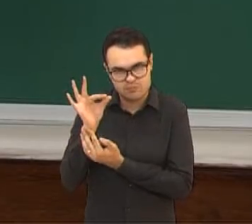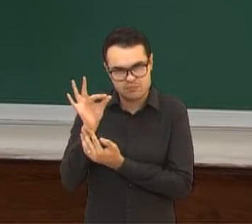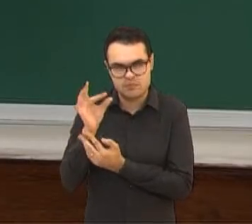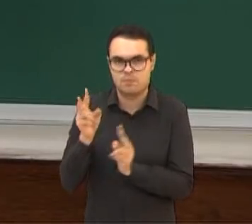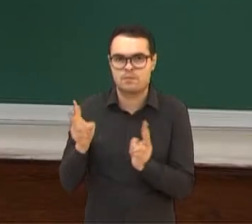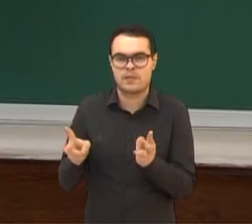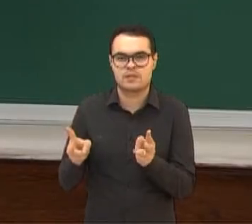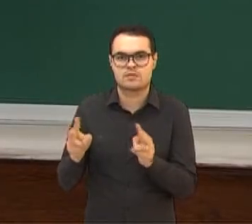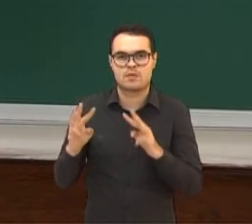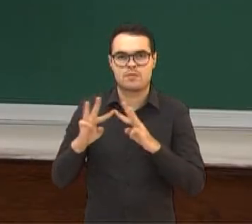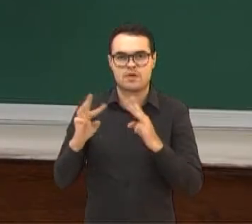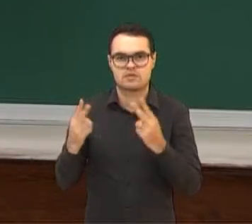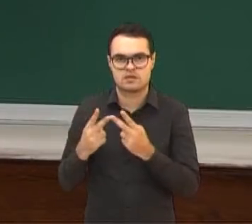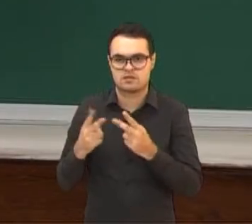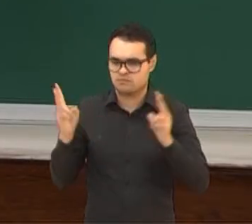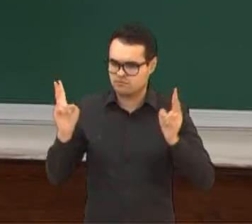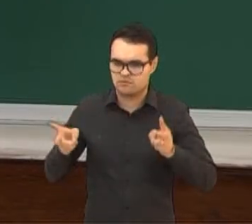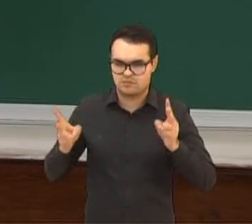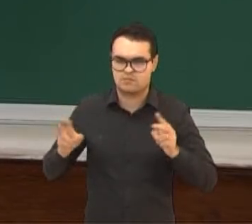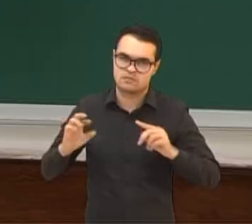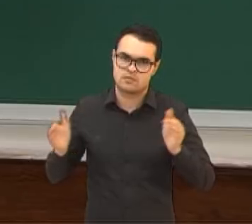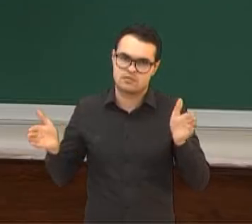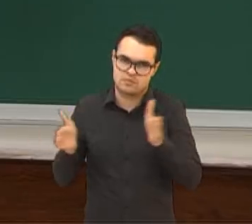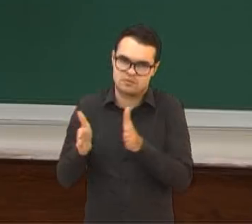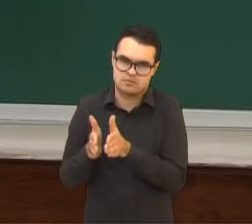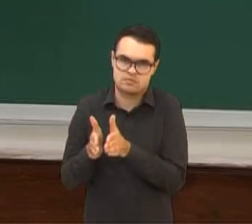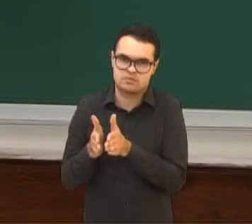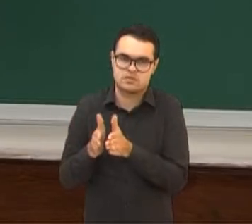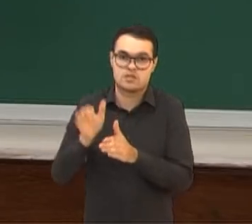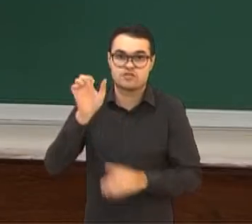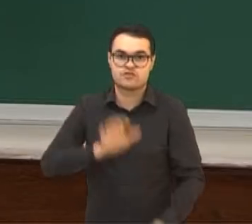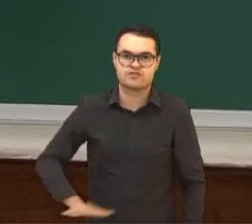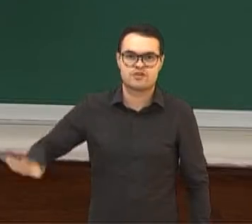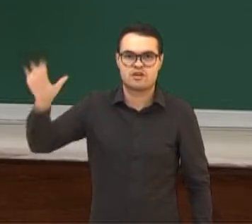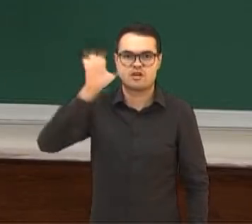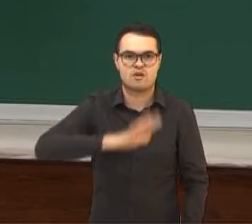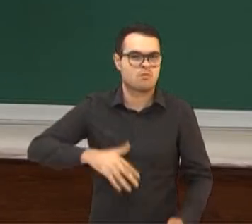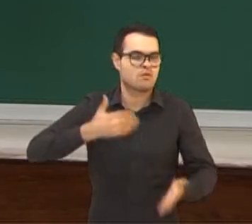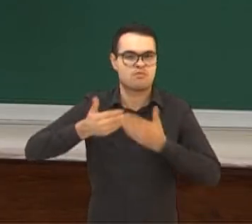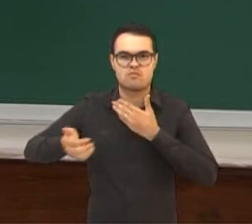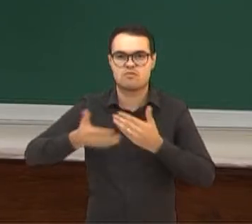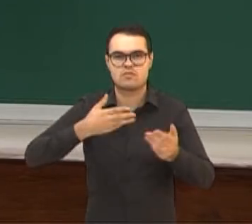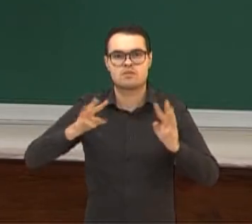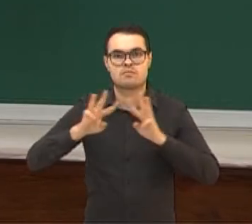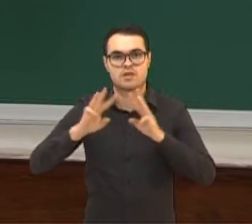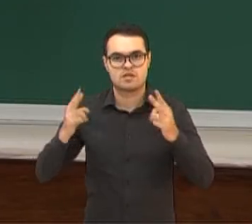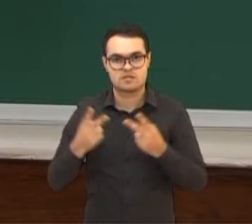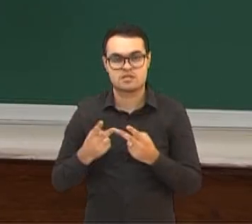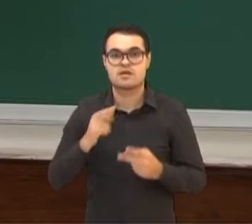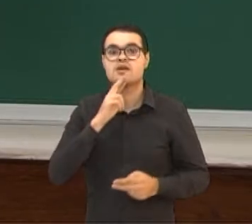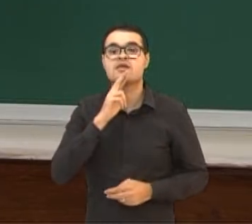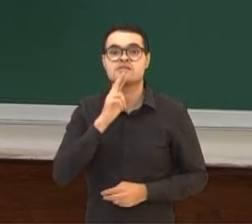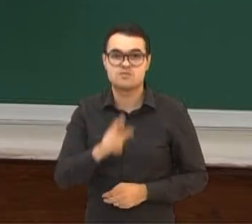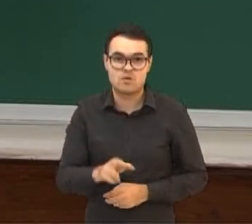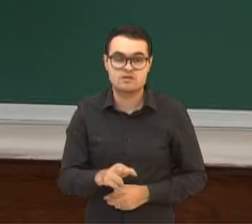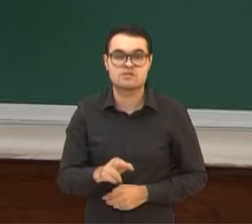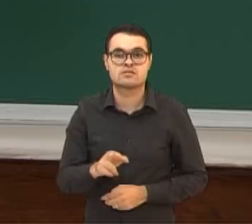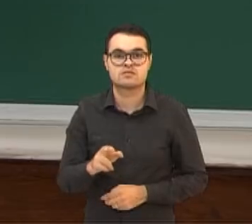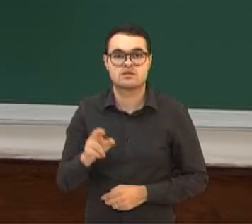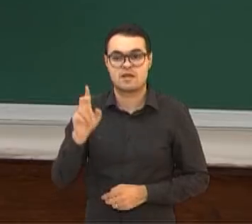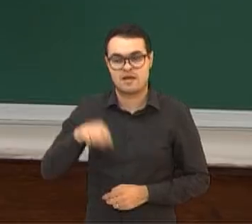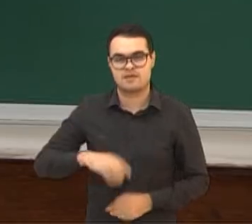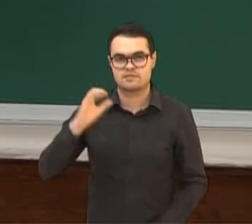a mesma matéria, claro, em pedaços menores. Isso é geral para toda a matéria e a resposta da atividade 2, então, letra